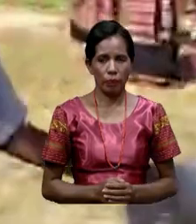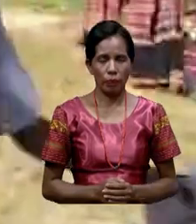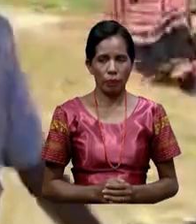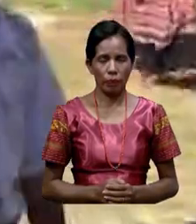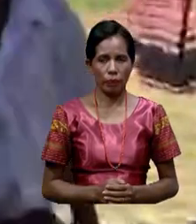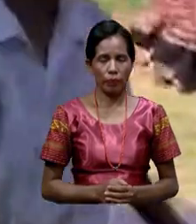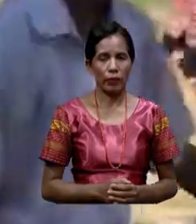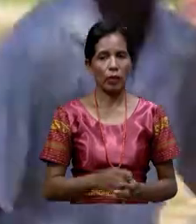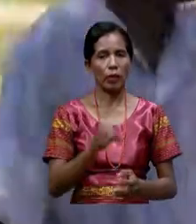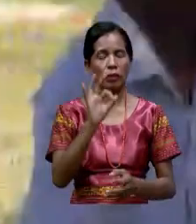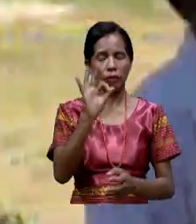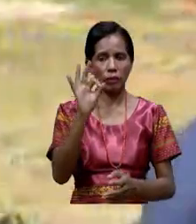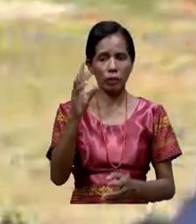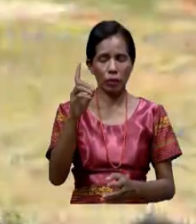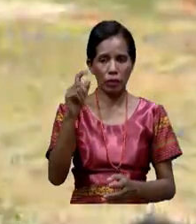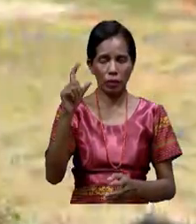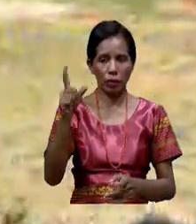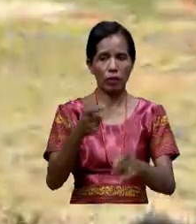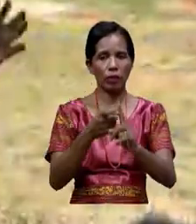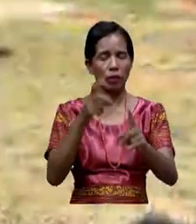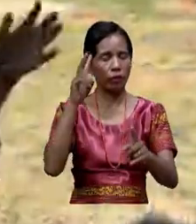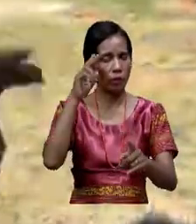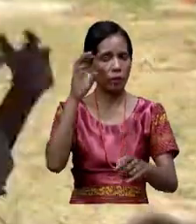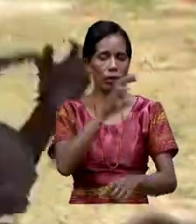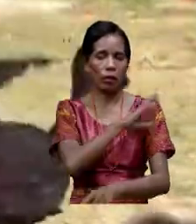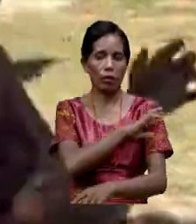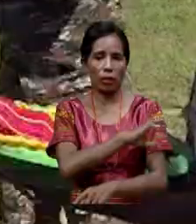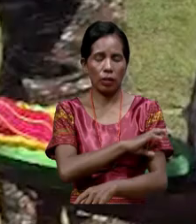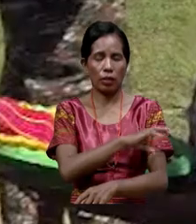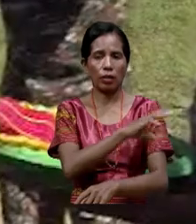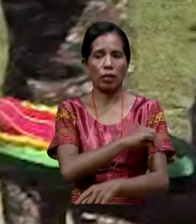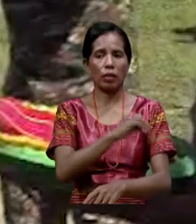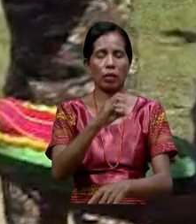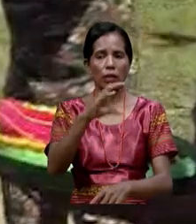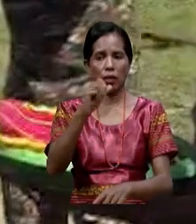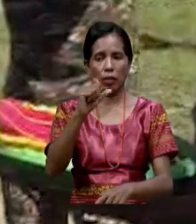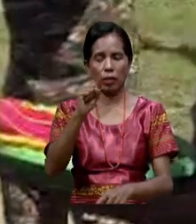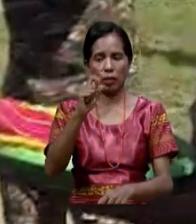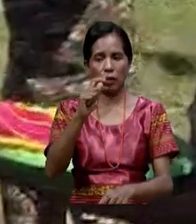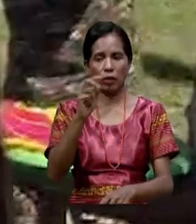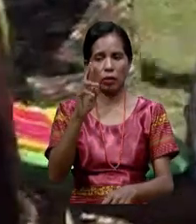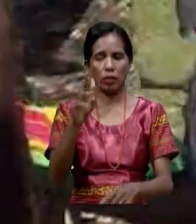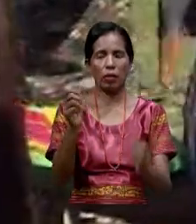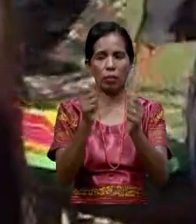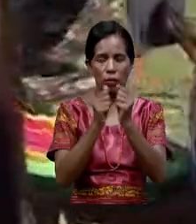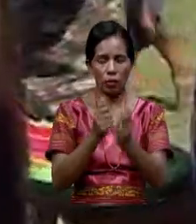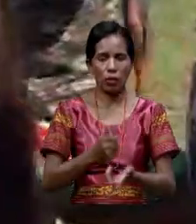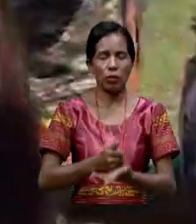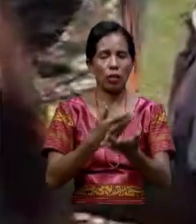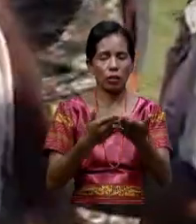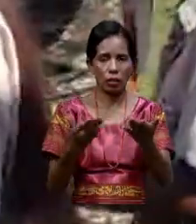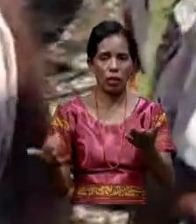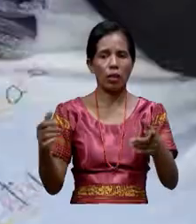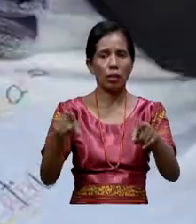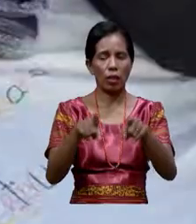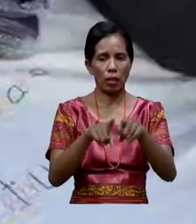Falintil Força Defesa Timor-Leste, Lihusi Vice-Sefestado Maior General, Major General Calisto Santos Coliati, ho equipa, apoio material didático,